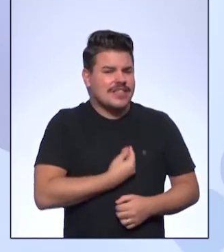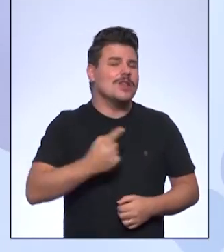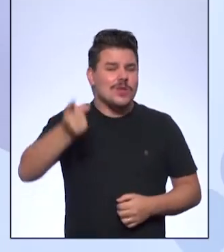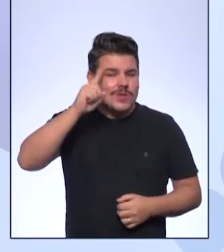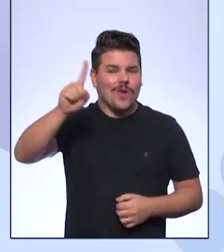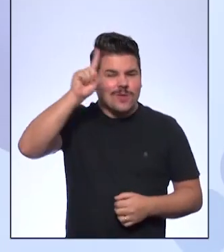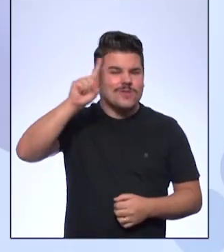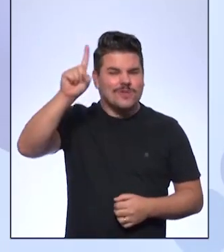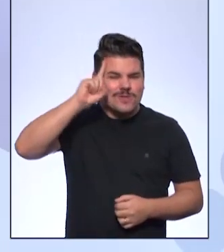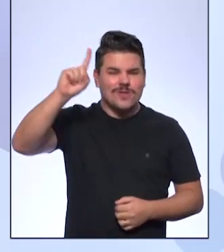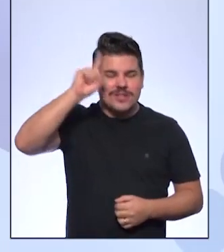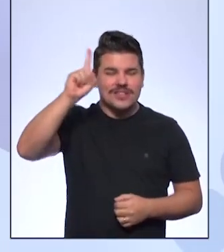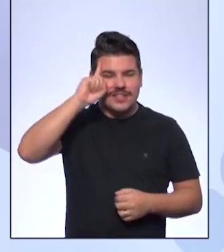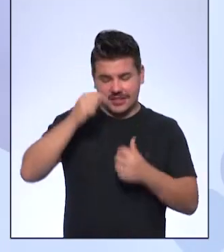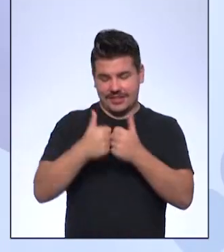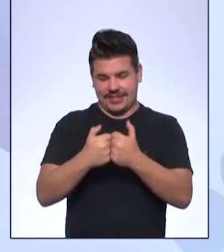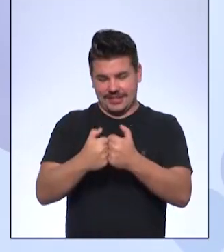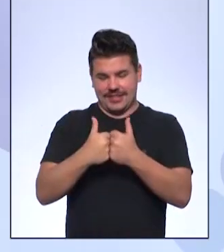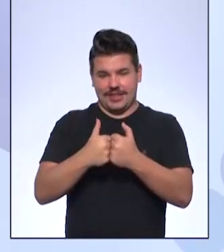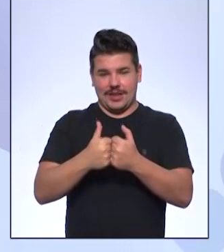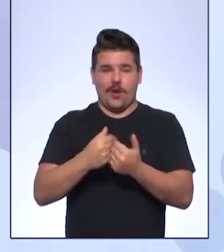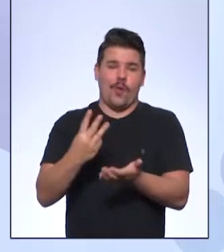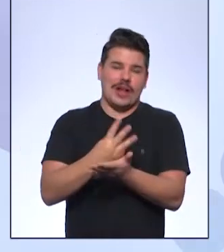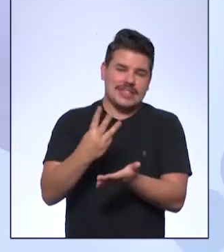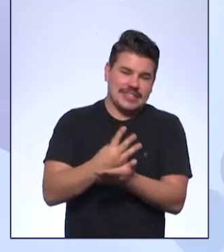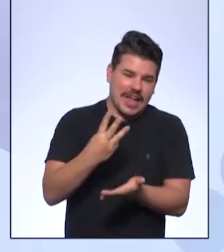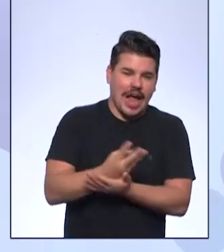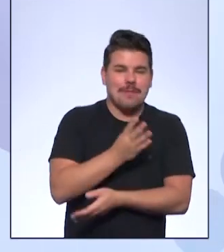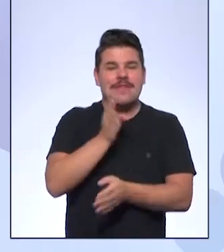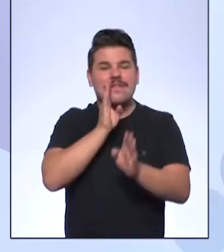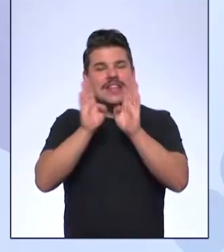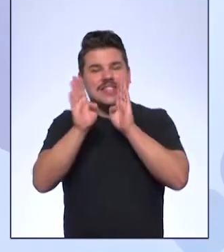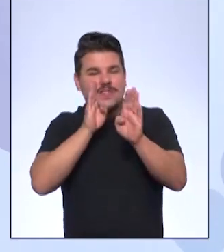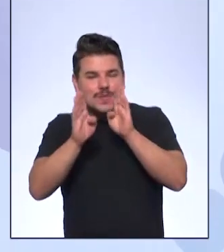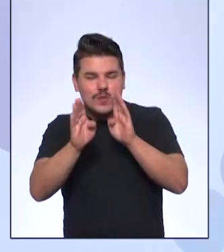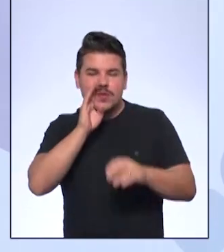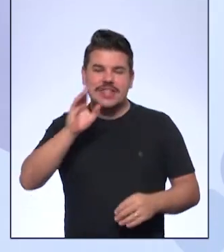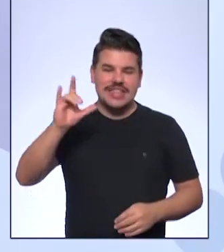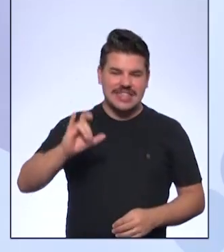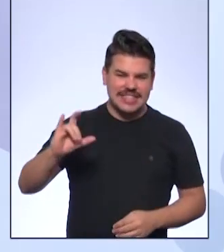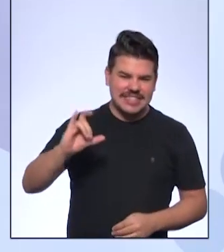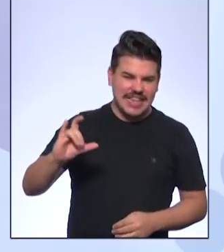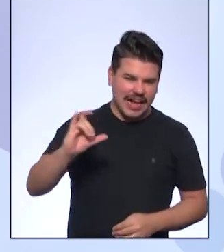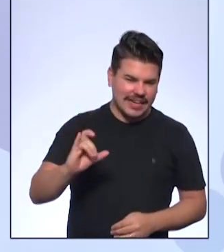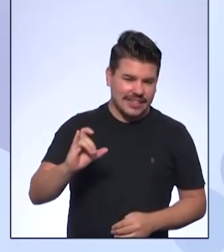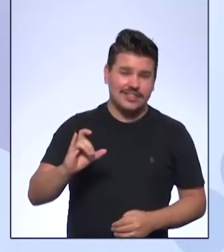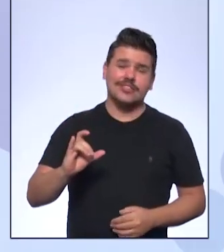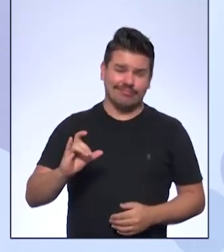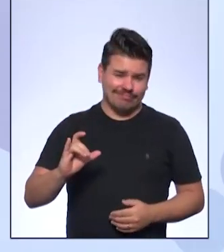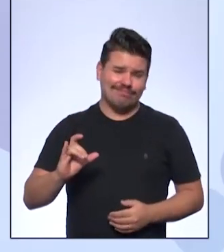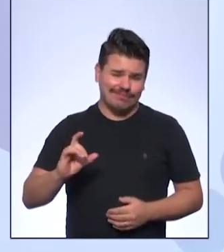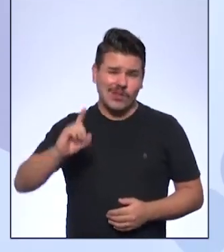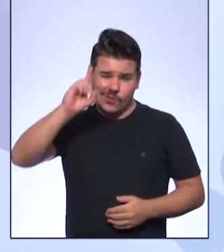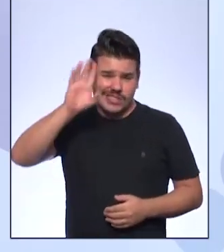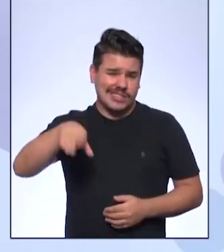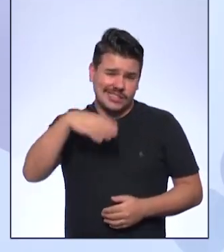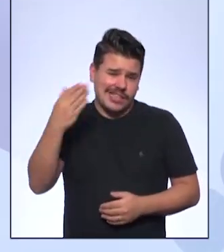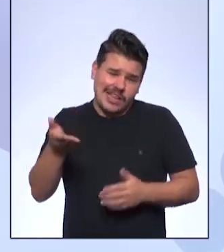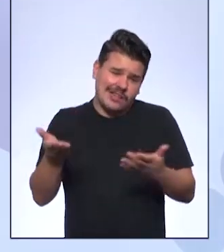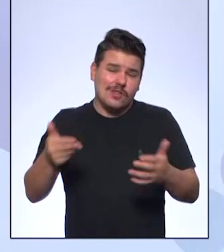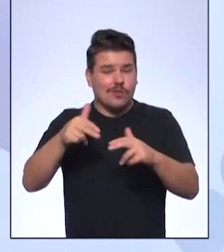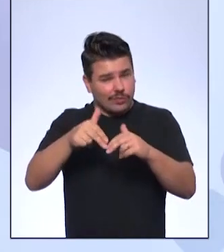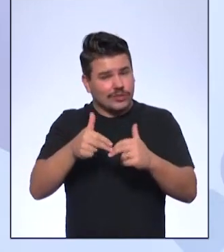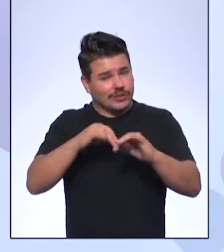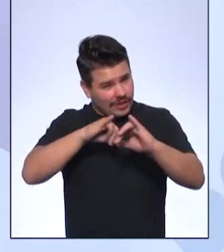ficar o tempo todo no WhatsApp, no Facebook, no Instagram, o dia inteiro, né? Então, é por isso que a gente vai trazer para vocês essa